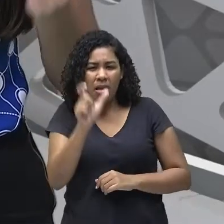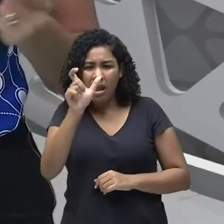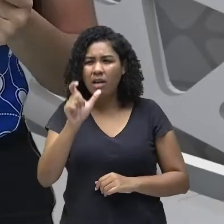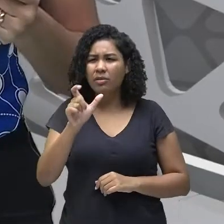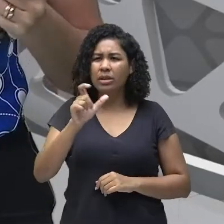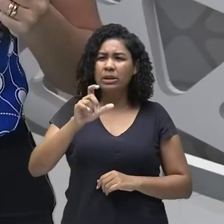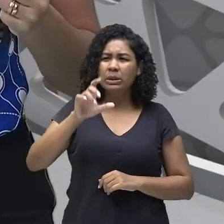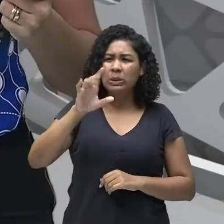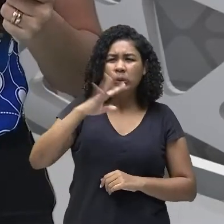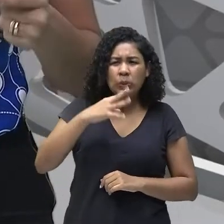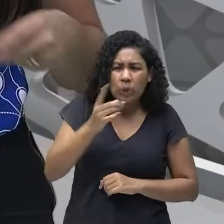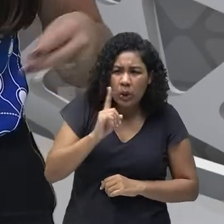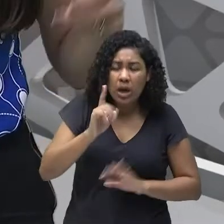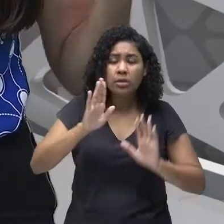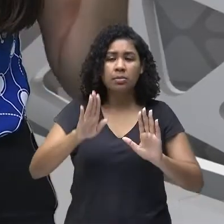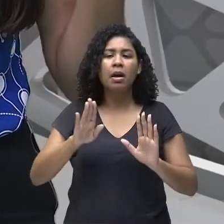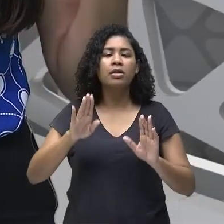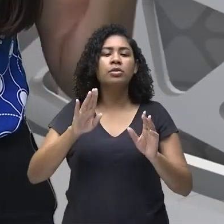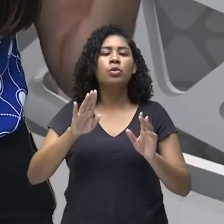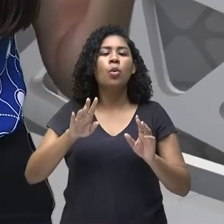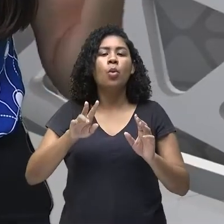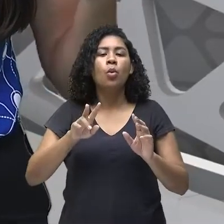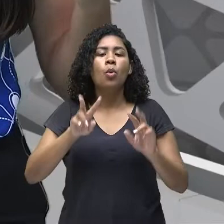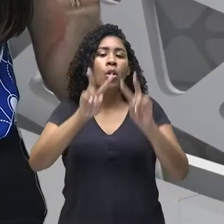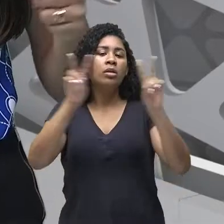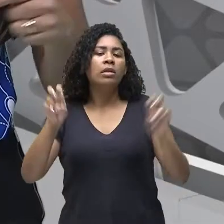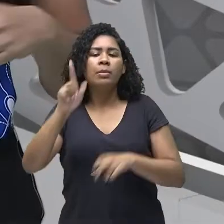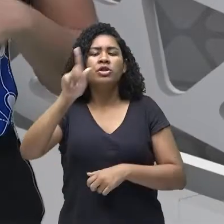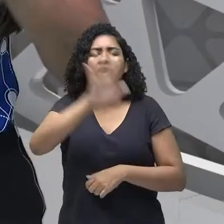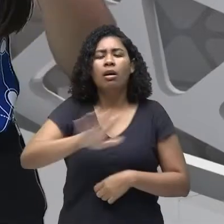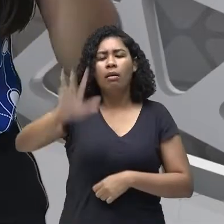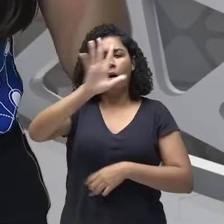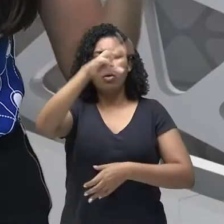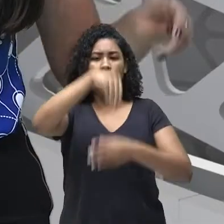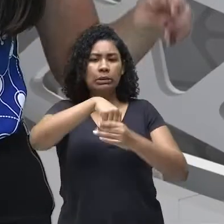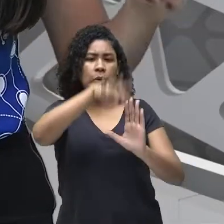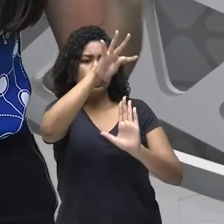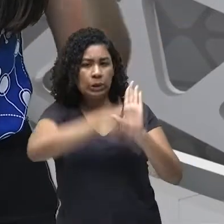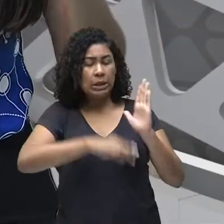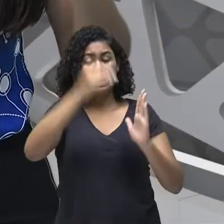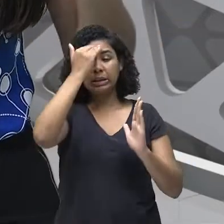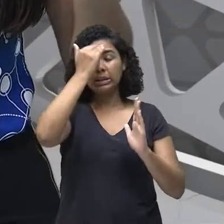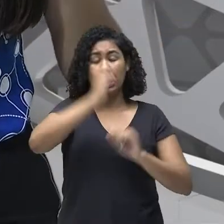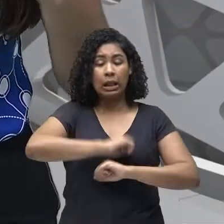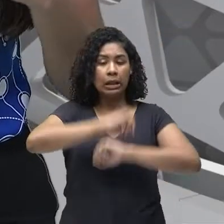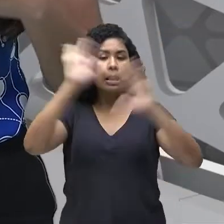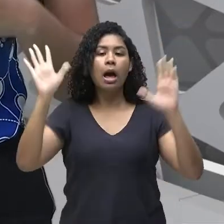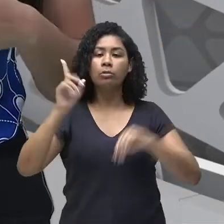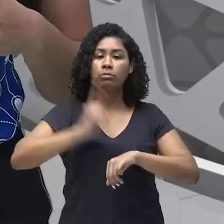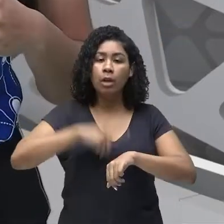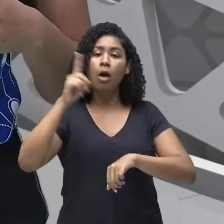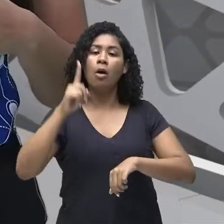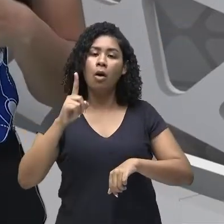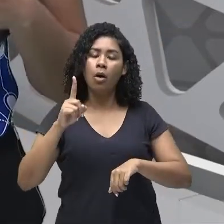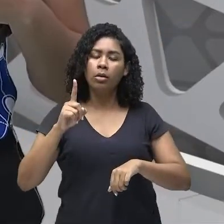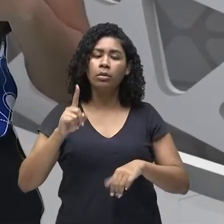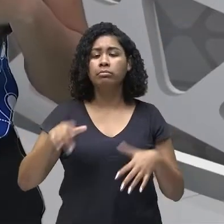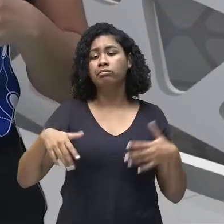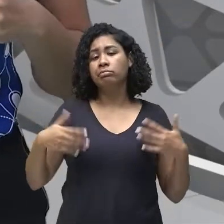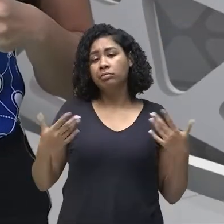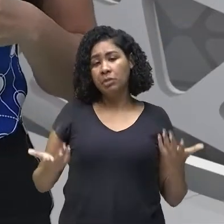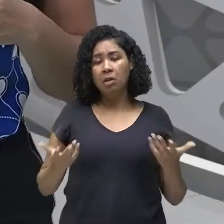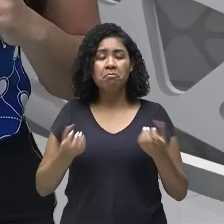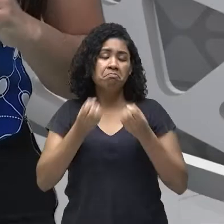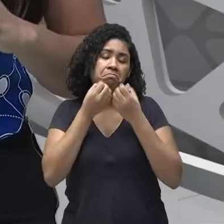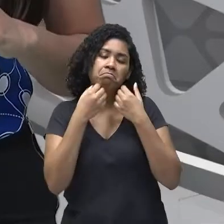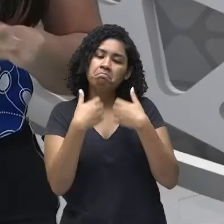aí conseguindo captar a ideia do texto, está conseguindo entender o contexto, né? Está conseguindo extrair a ideia.